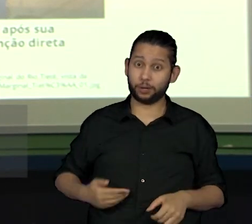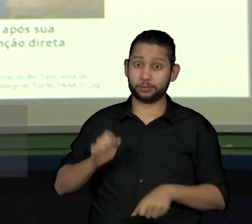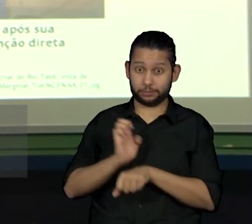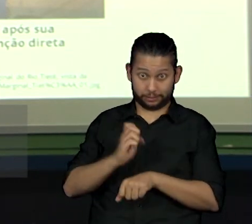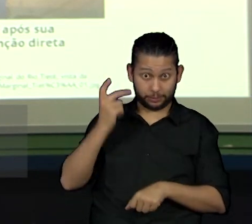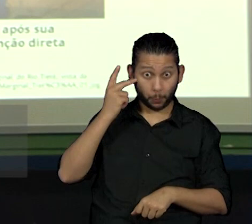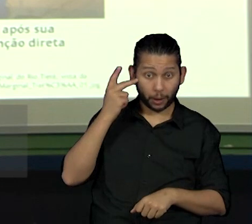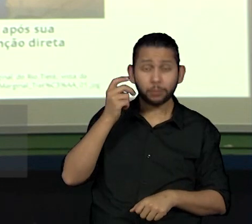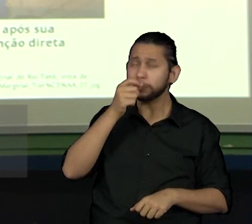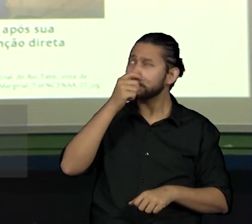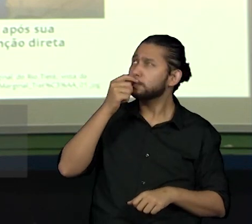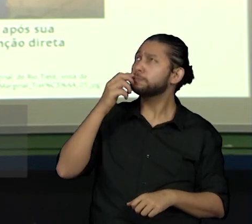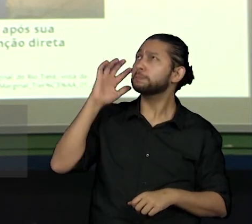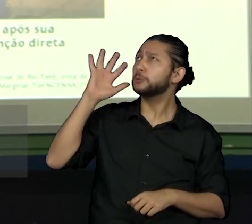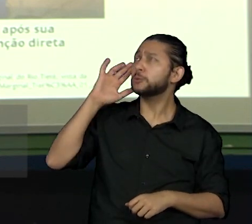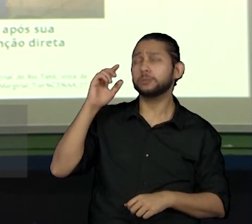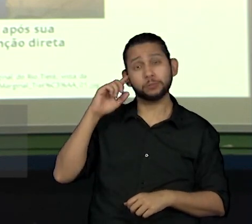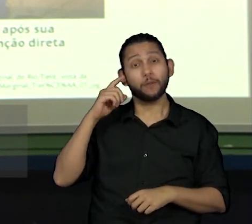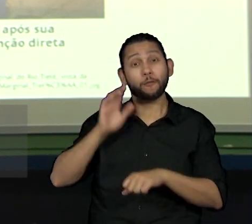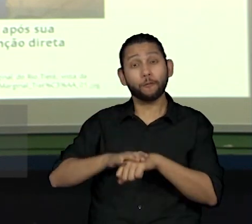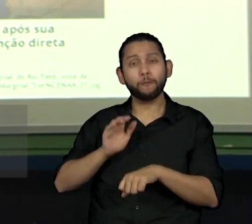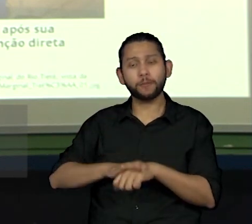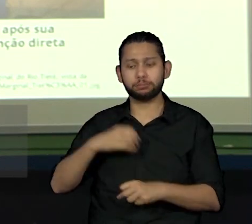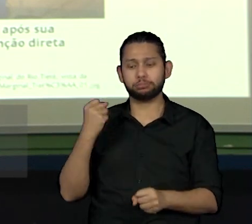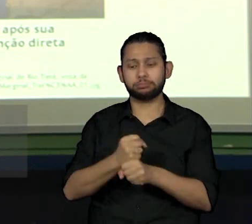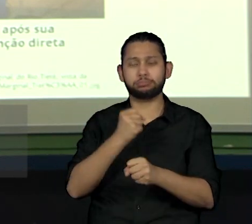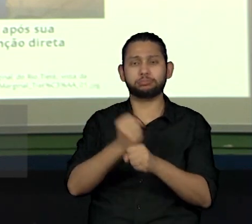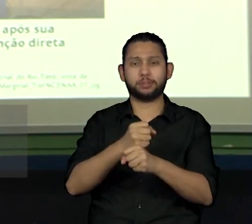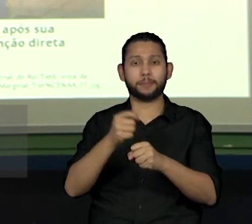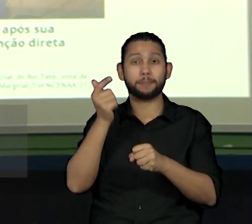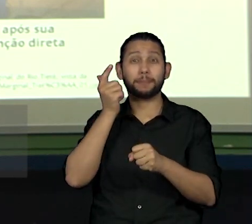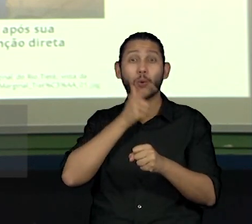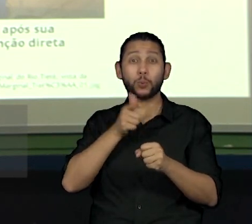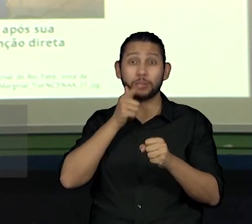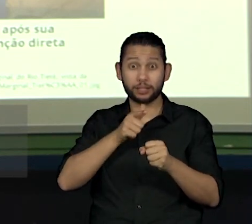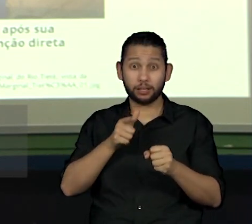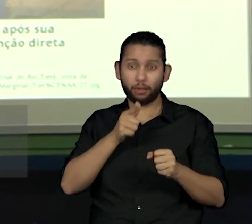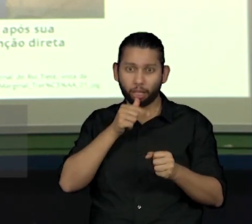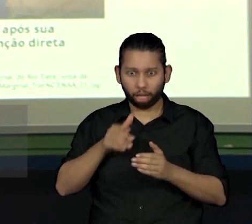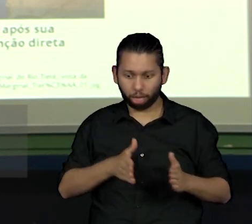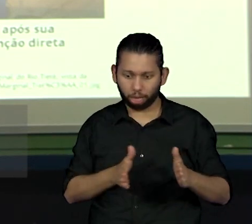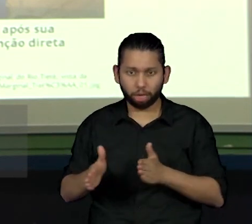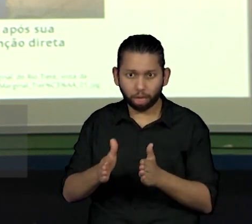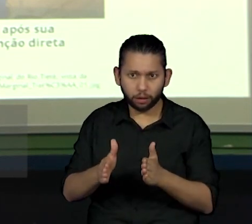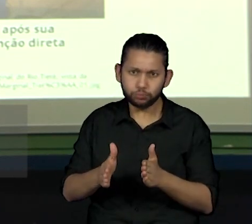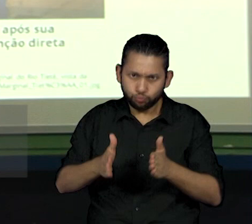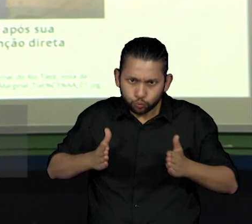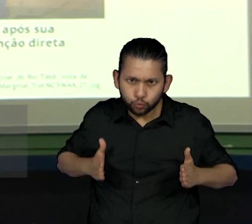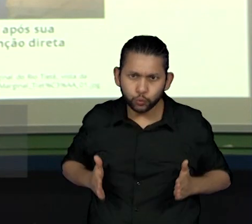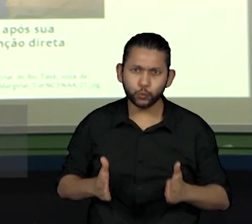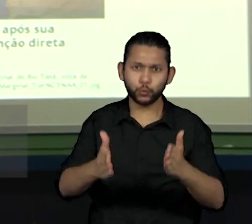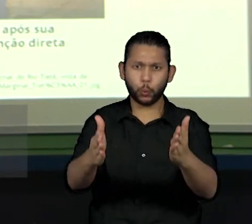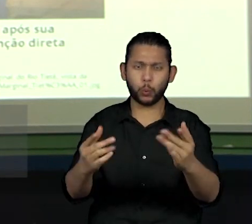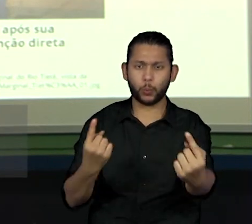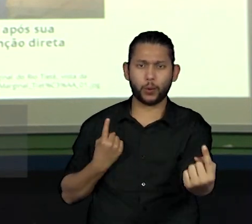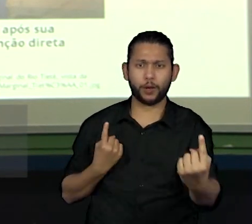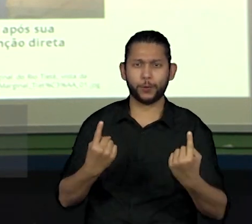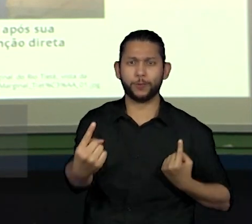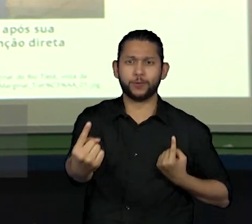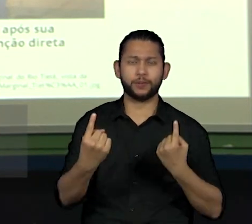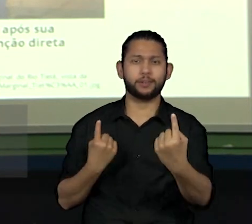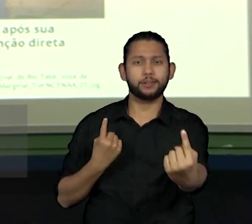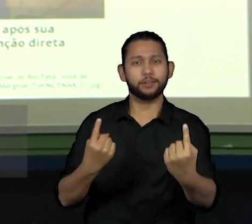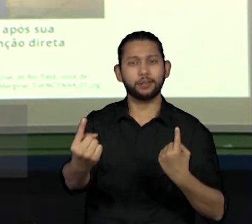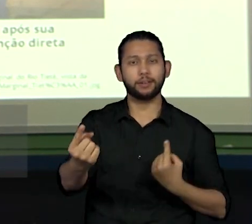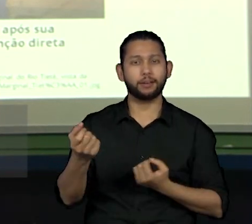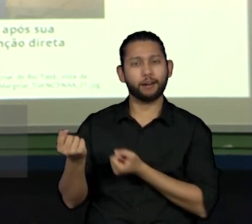Paulo decidiu então fazer uma obra para retificar esse rio. Vou construir uma avenida do lado para circular os